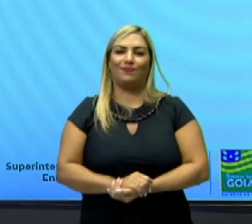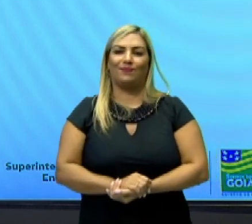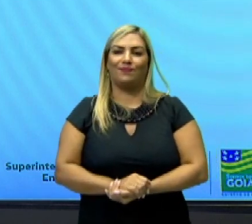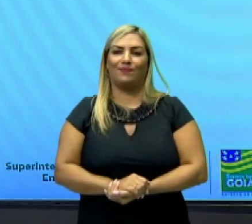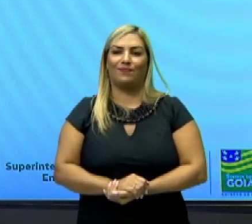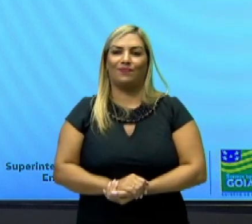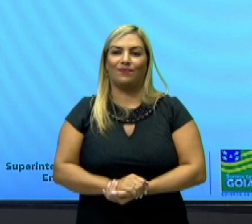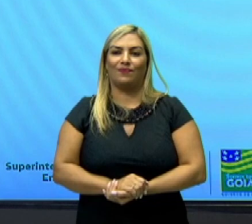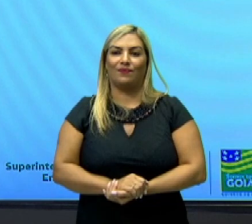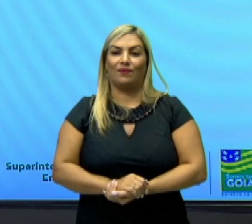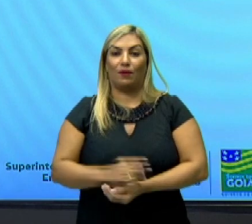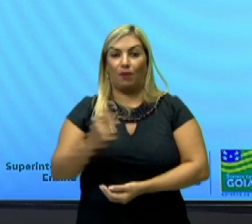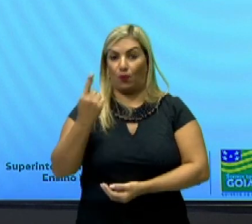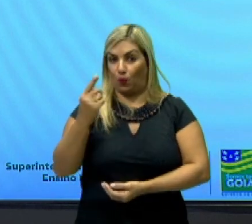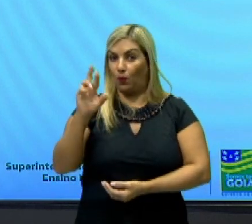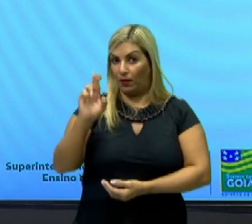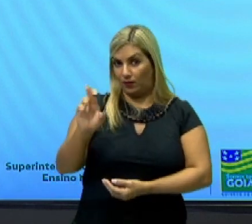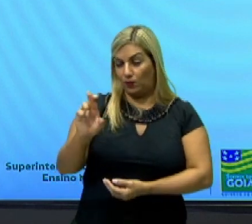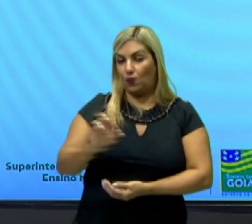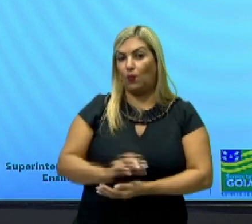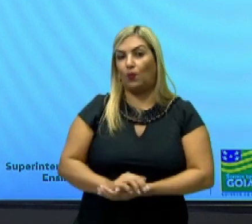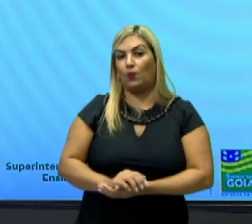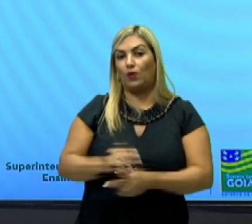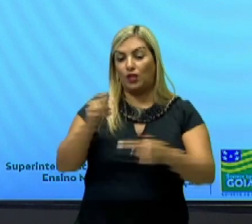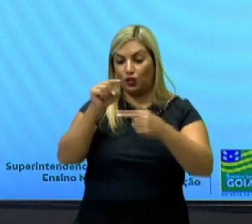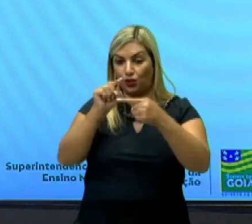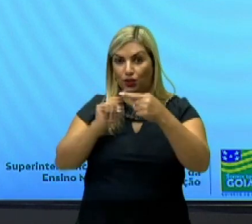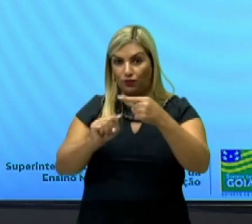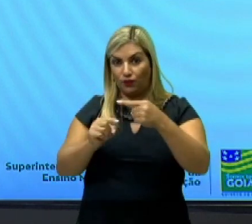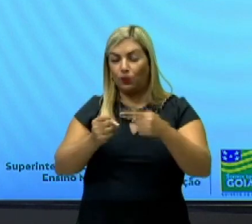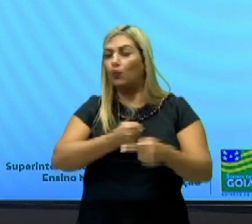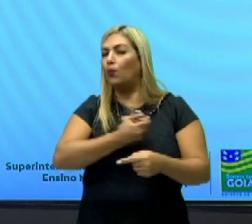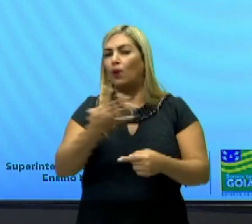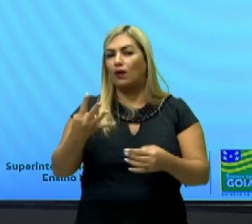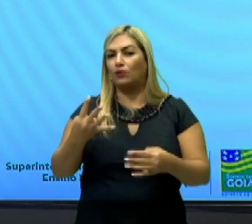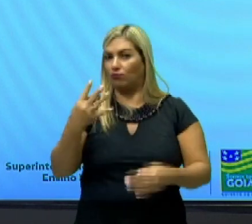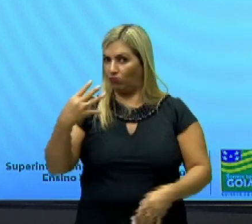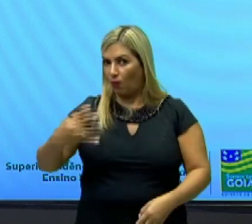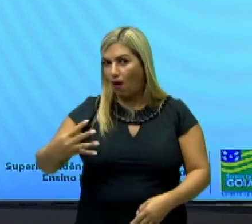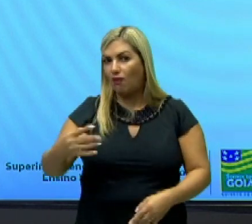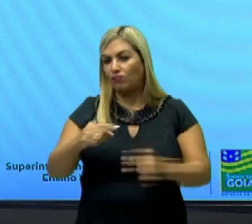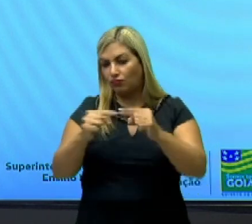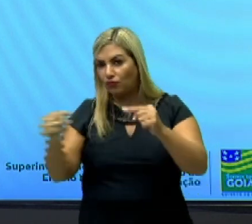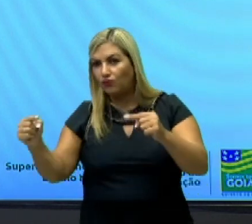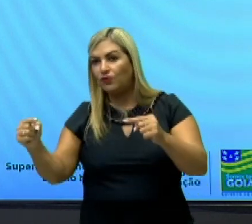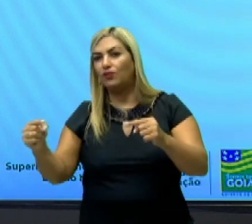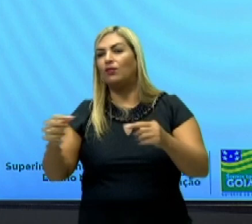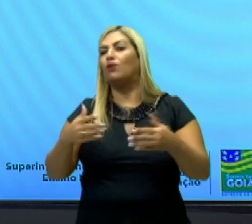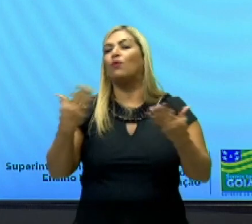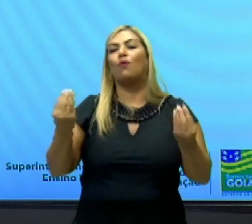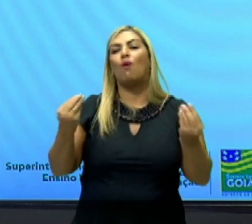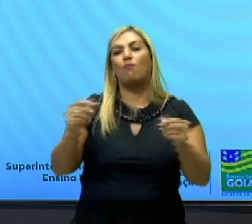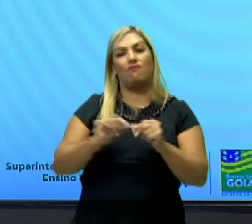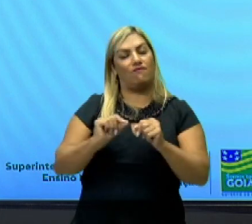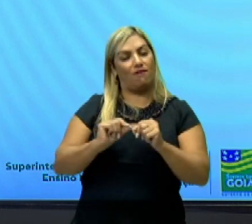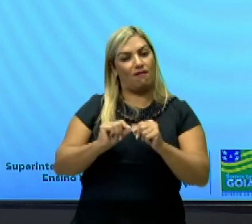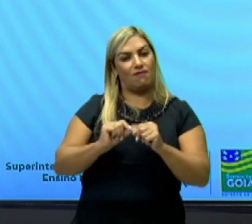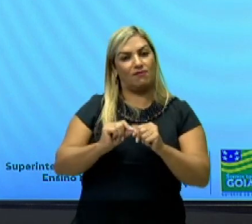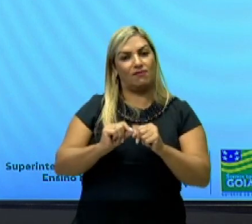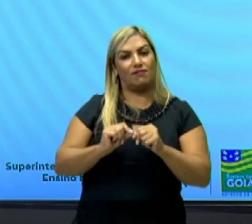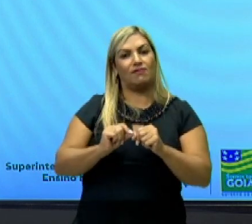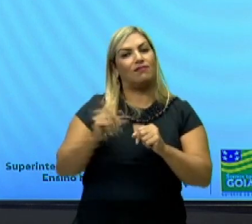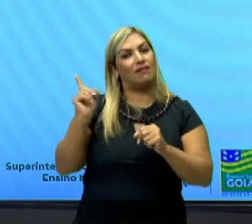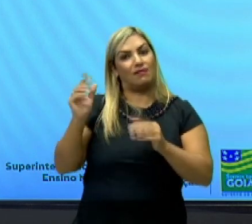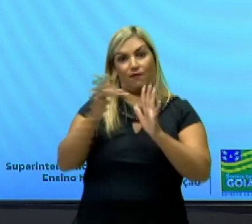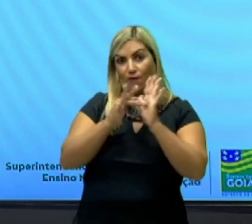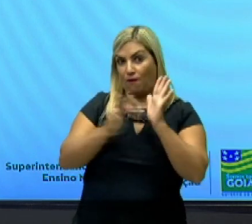Pego o valor de um resistor e divido pelo número de resistores que eu tenho. Quando é que eu posso fazer isso? Quando é que eu posso fazer esse